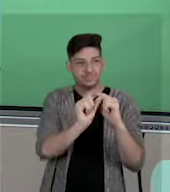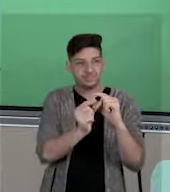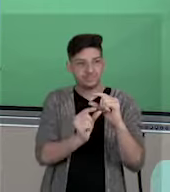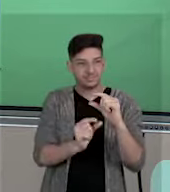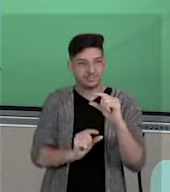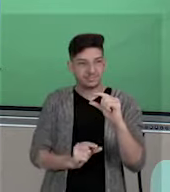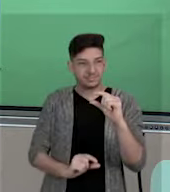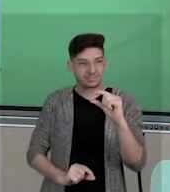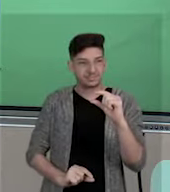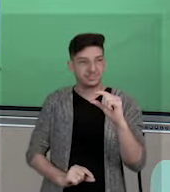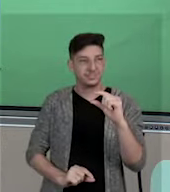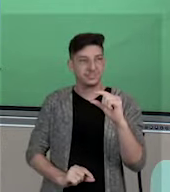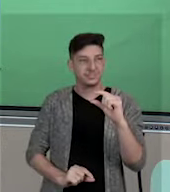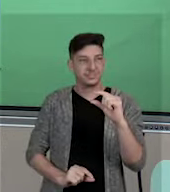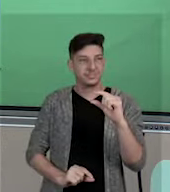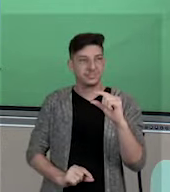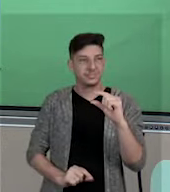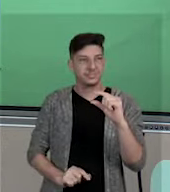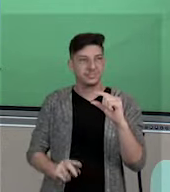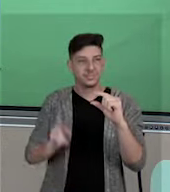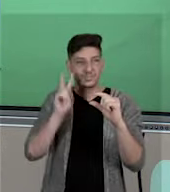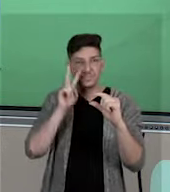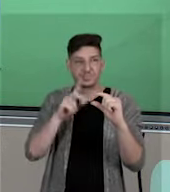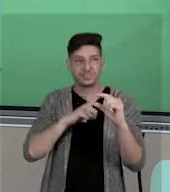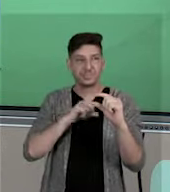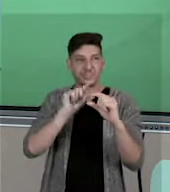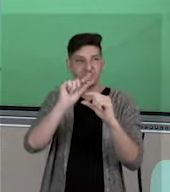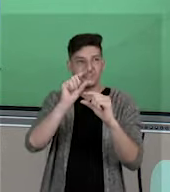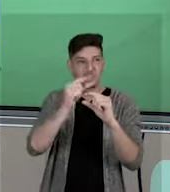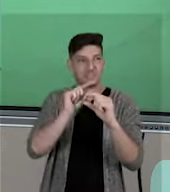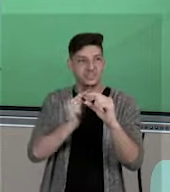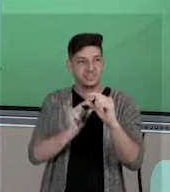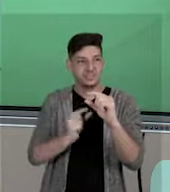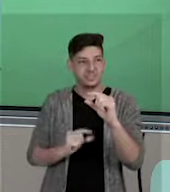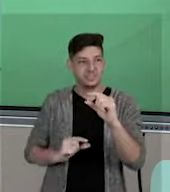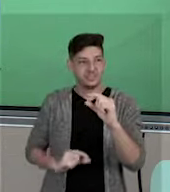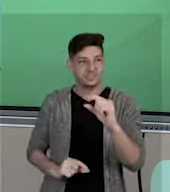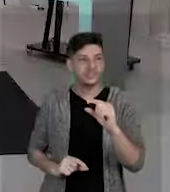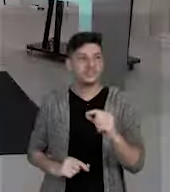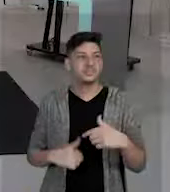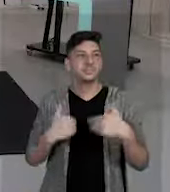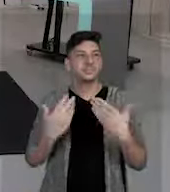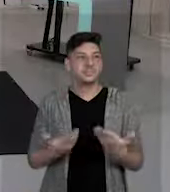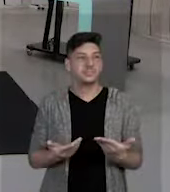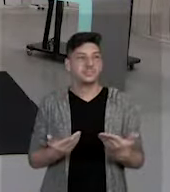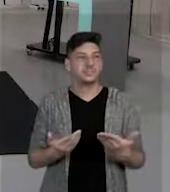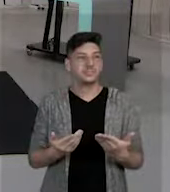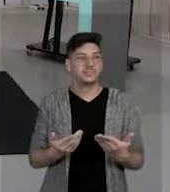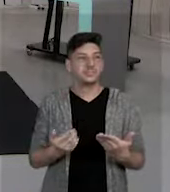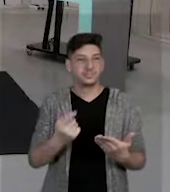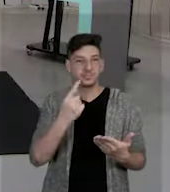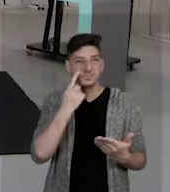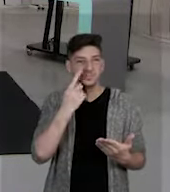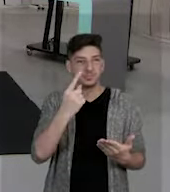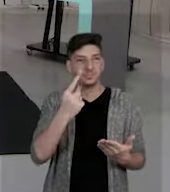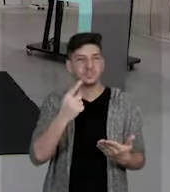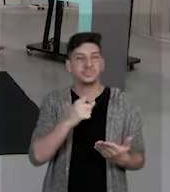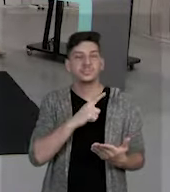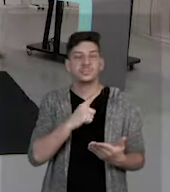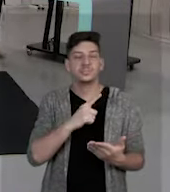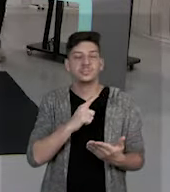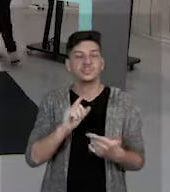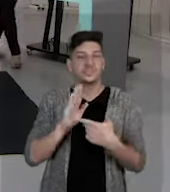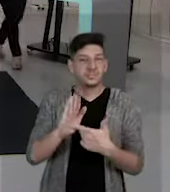cada vértebra, a medula está atravessando ali. E aí eu vou trazer, né, para vocês aqui uma noção um